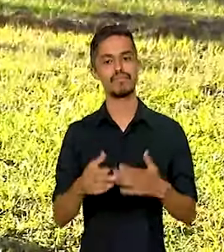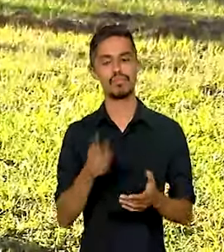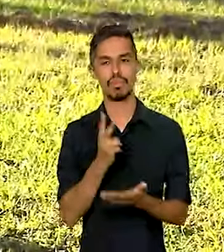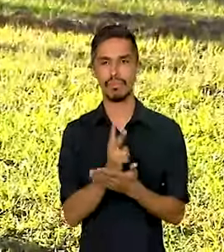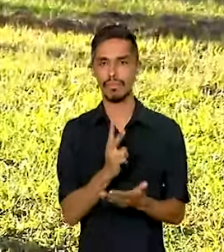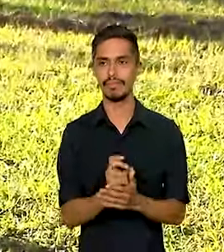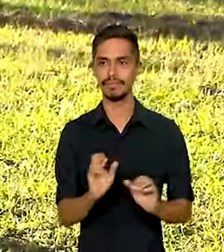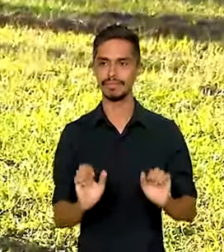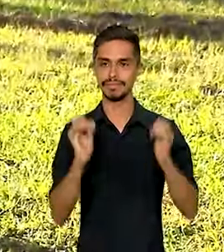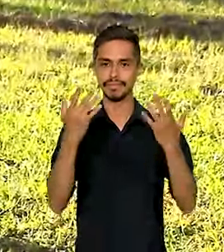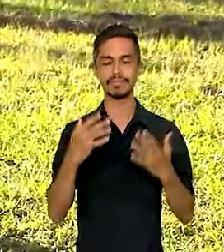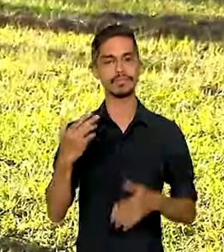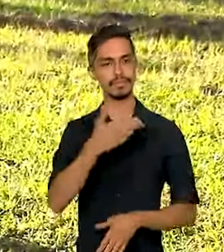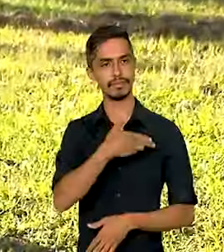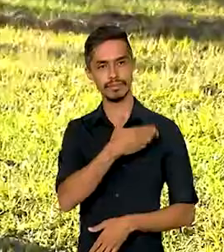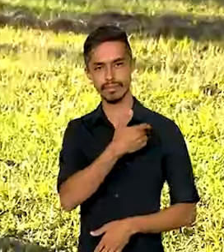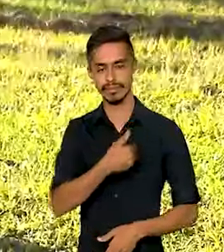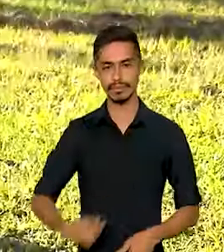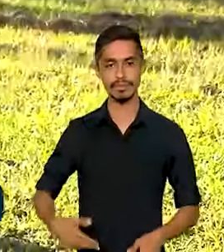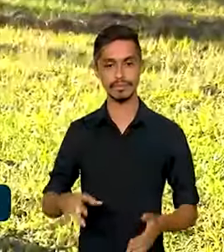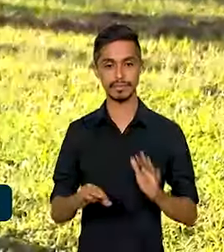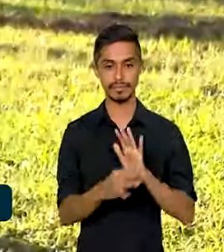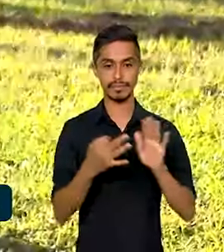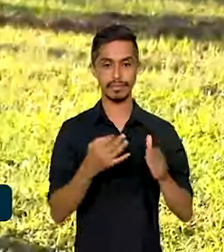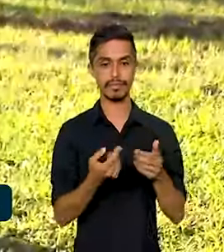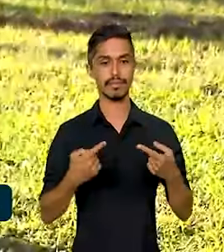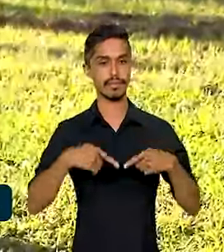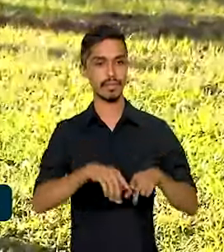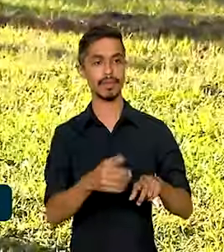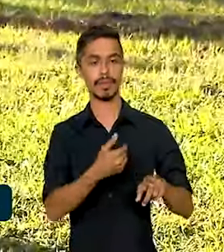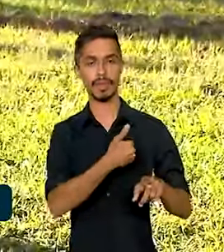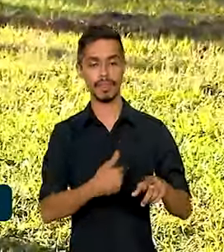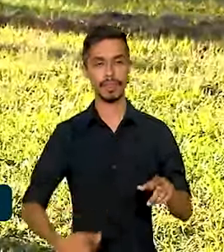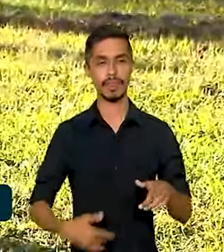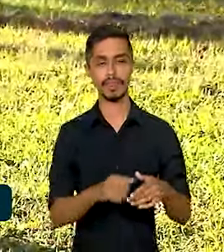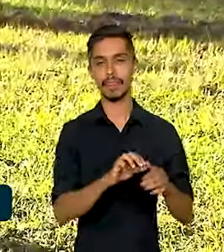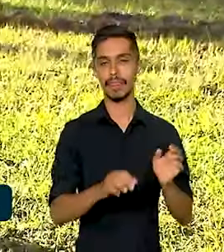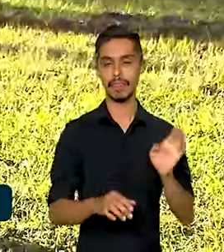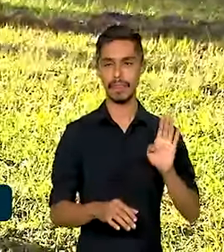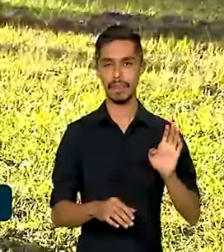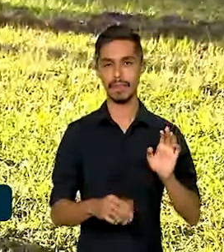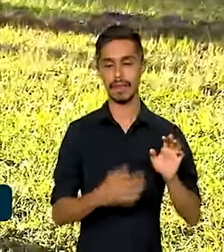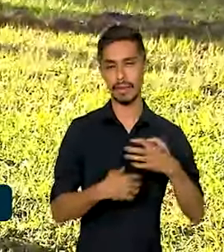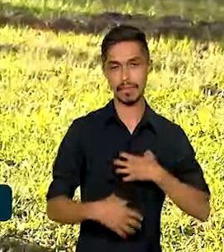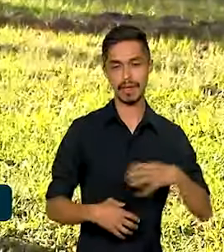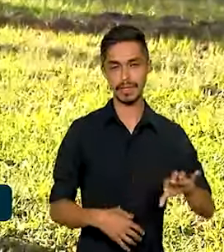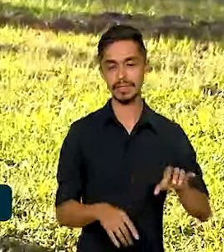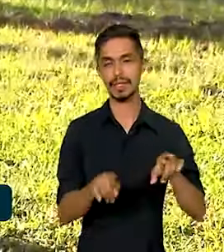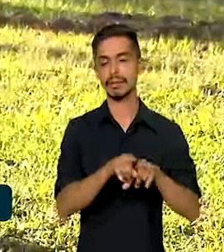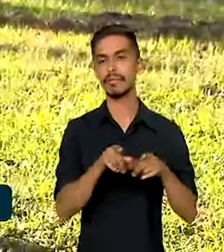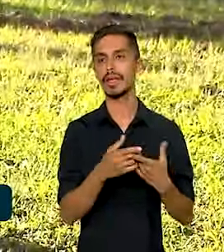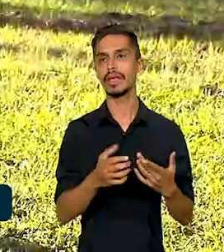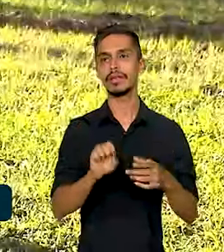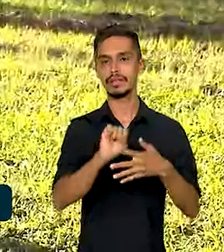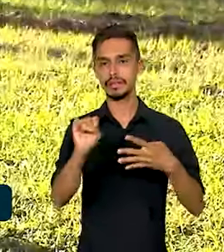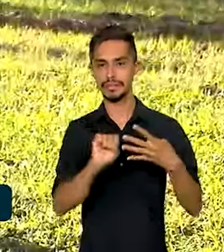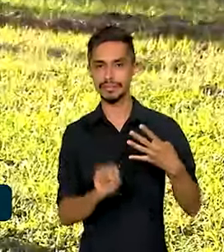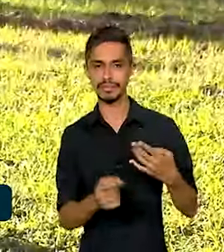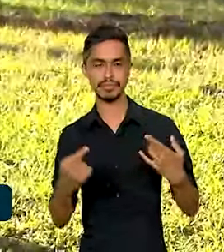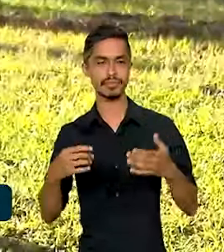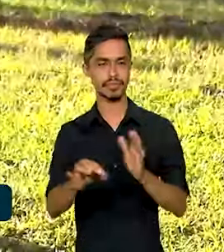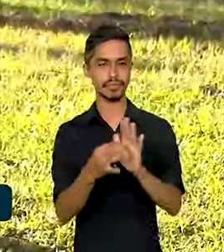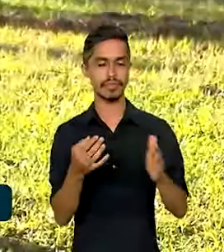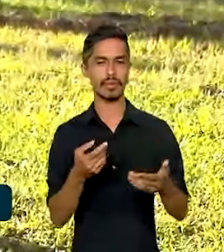cerimônia em que o presidente Lula vai assinar a parceria com o governo da Bahia e o Senai Cimatec, deverão ser firmados